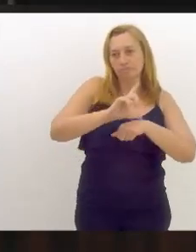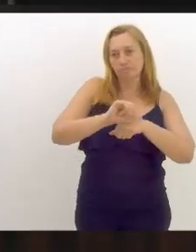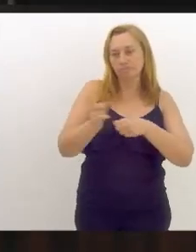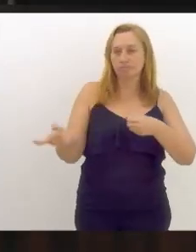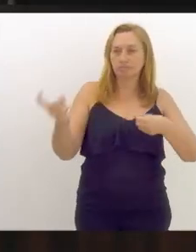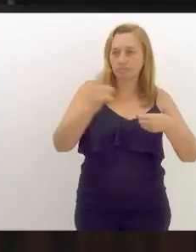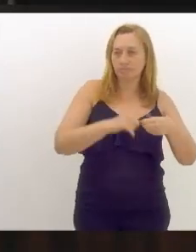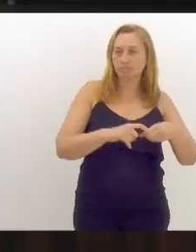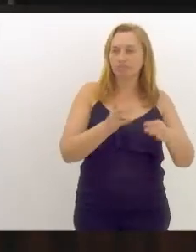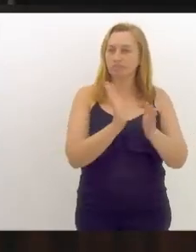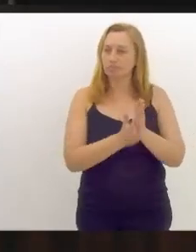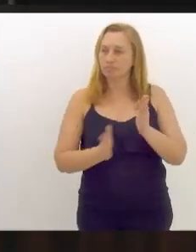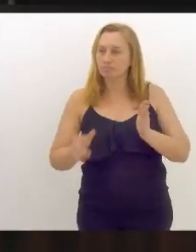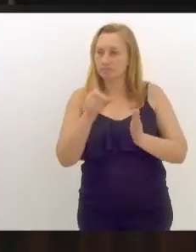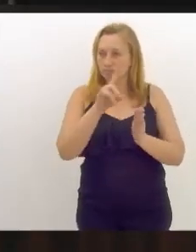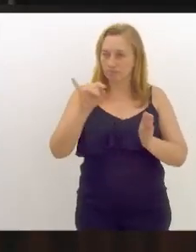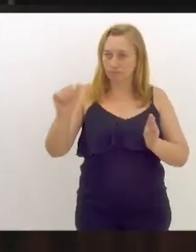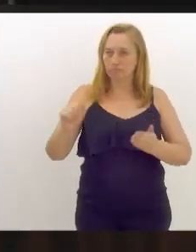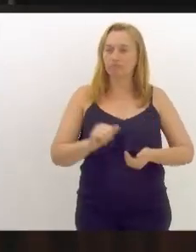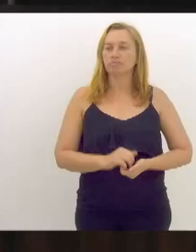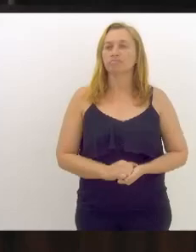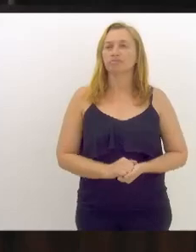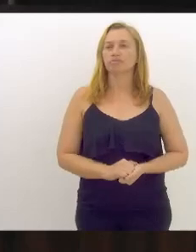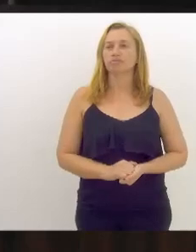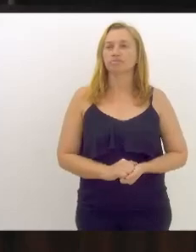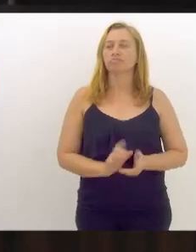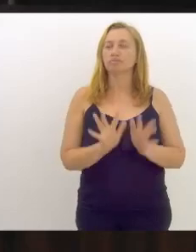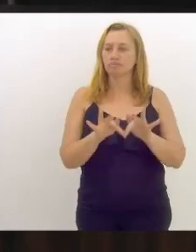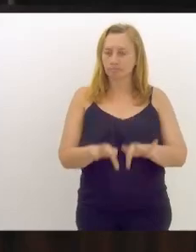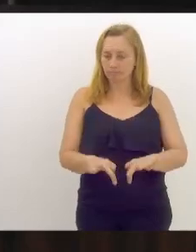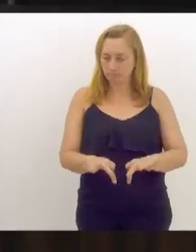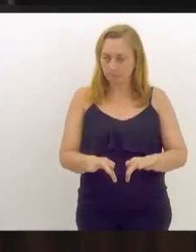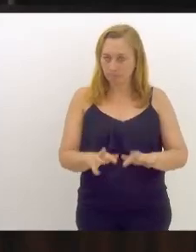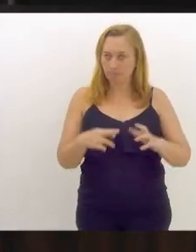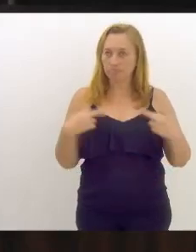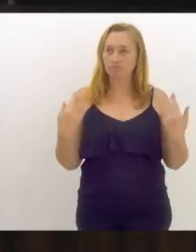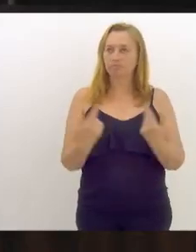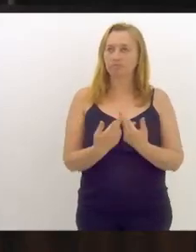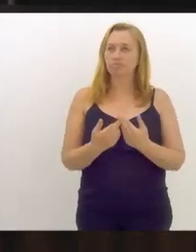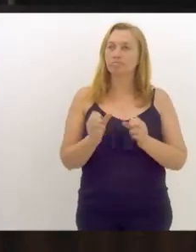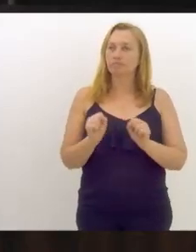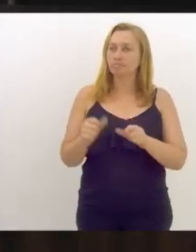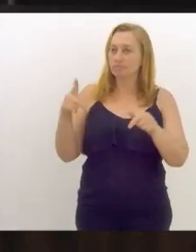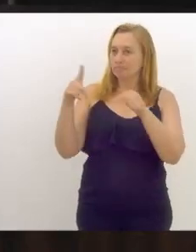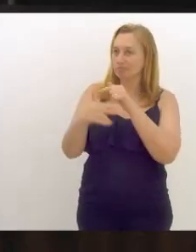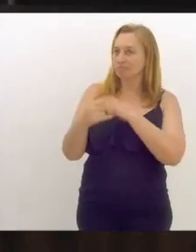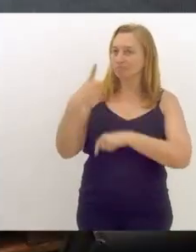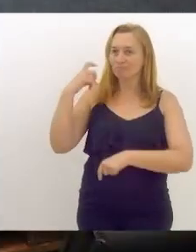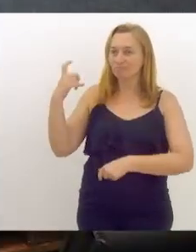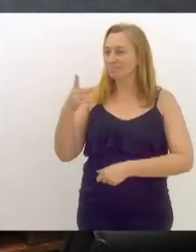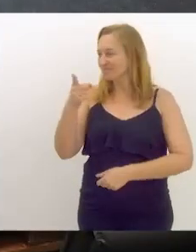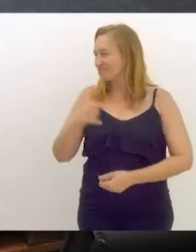quando retornaremos com a ordem do dia. Está suspensa a sessão. Agora pode cortar o som.